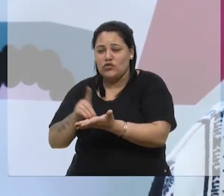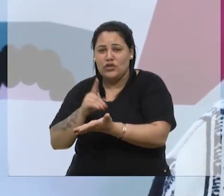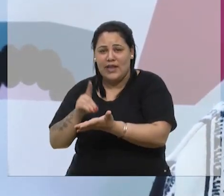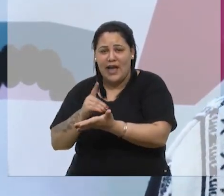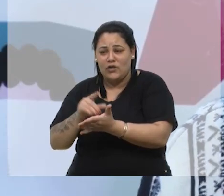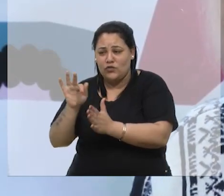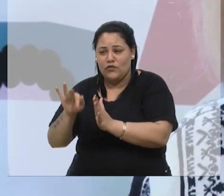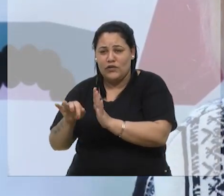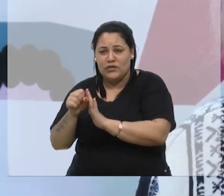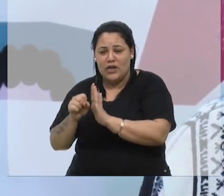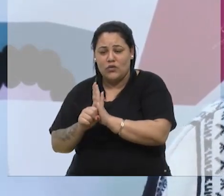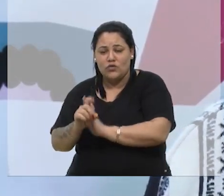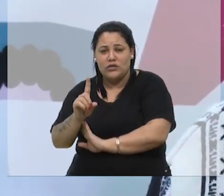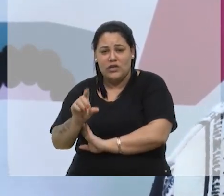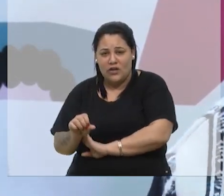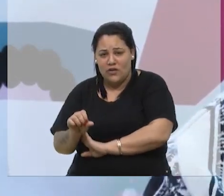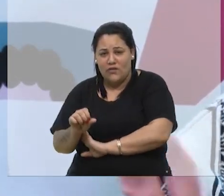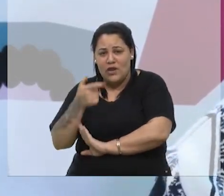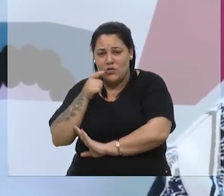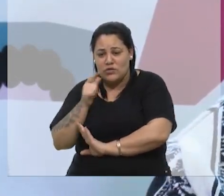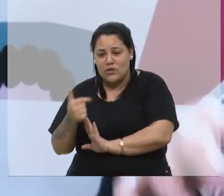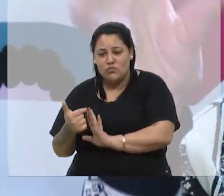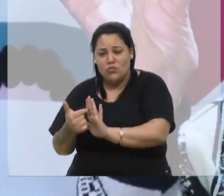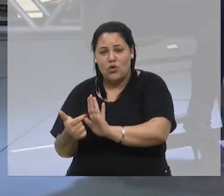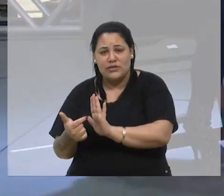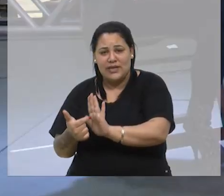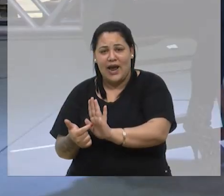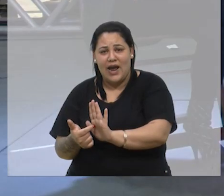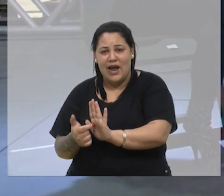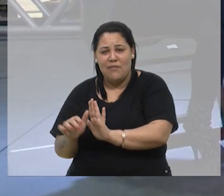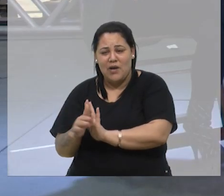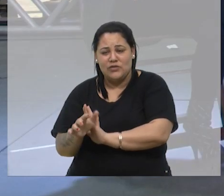da teórica. Porque simplesmente